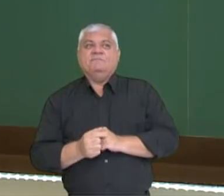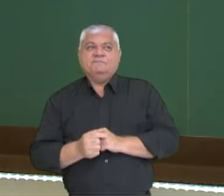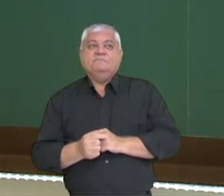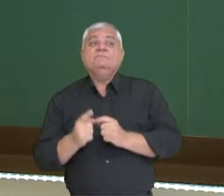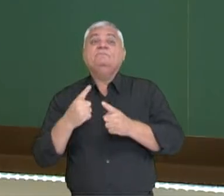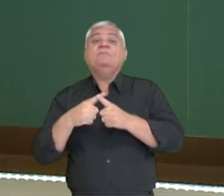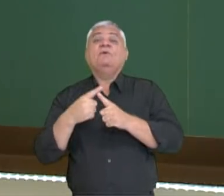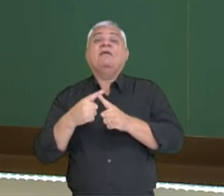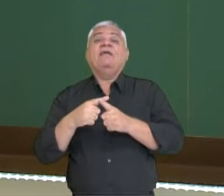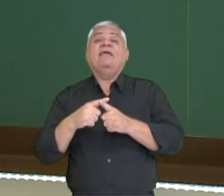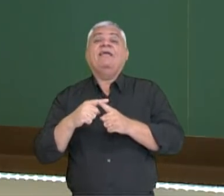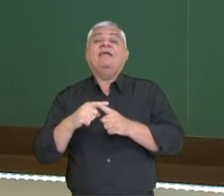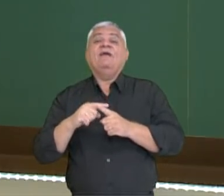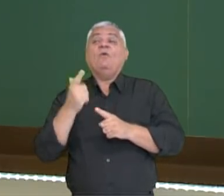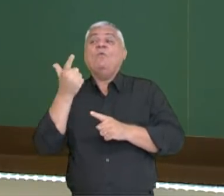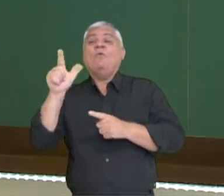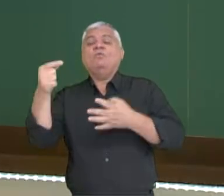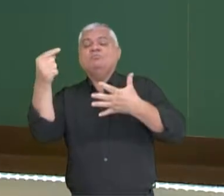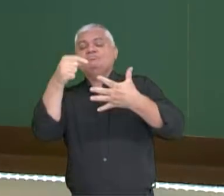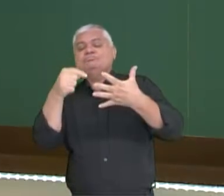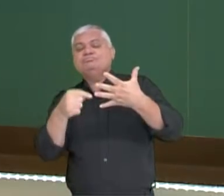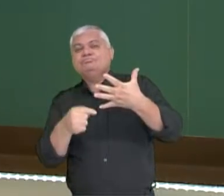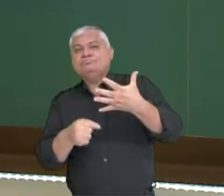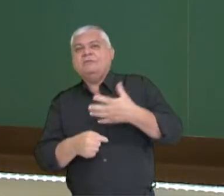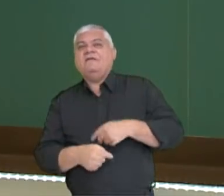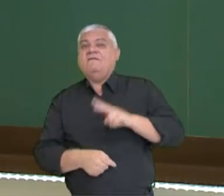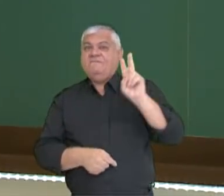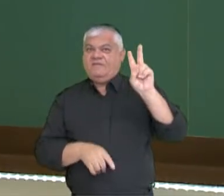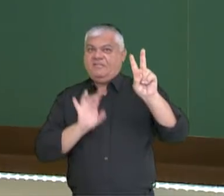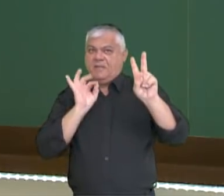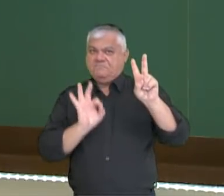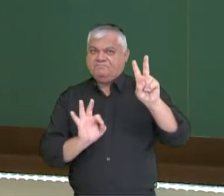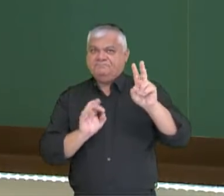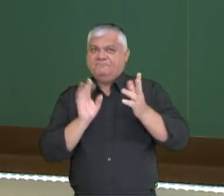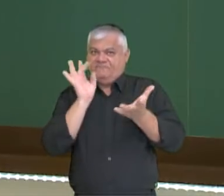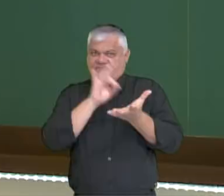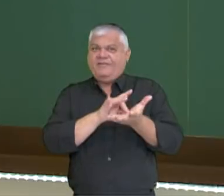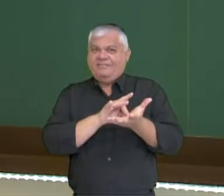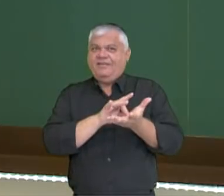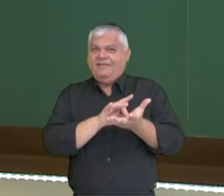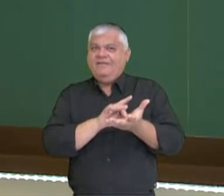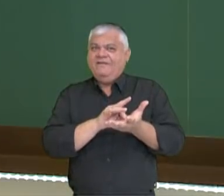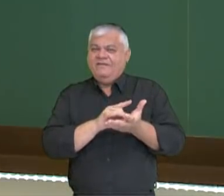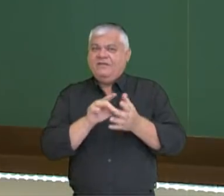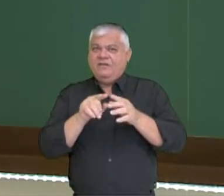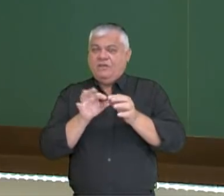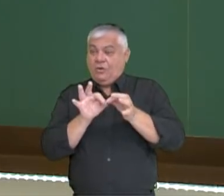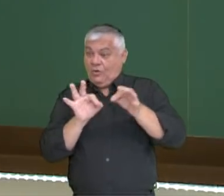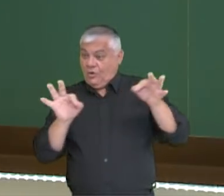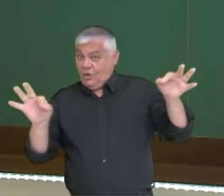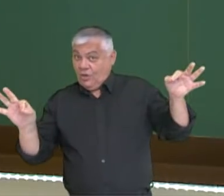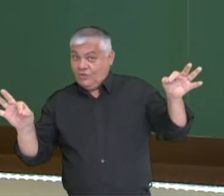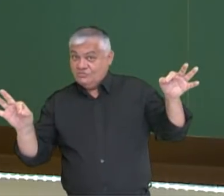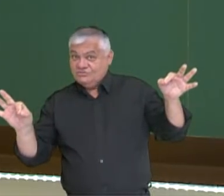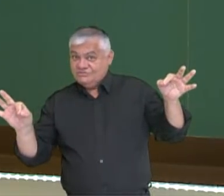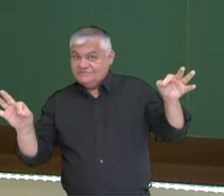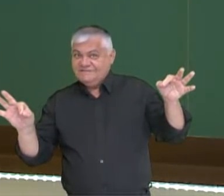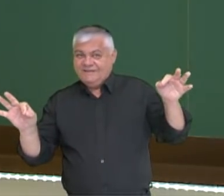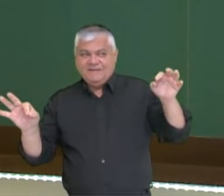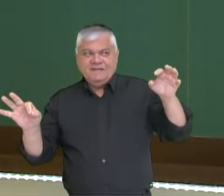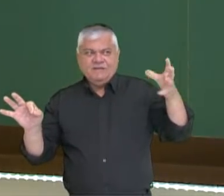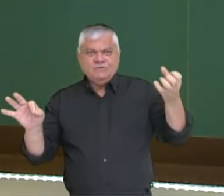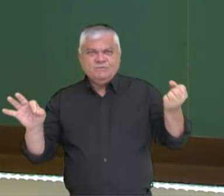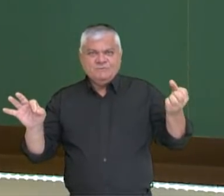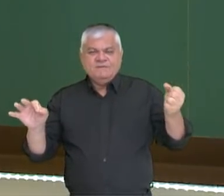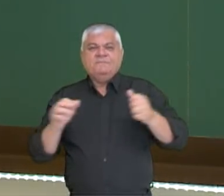quando há interferência de outros fatores climáticos. Isso é verdadeiro. Longe do mar, menos umidade. Fator continentalidade